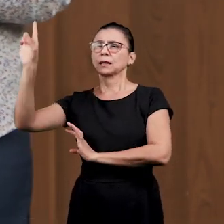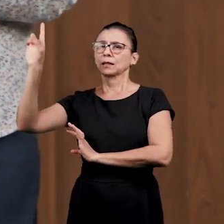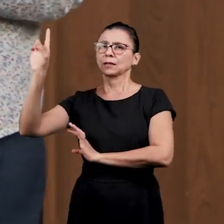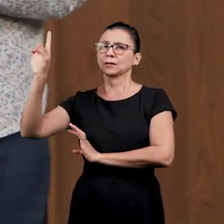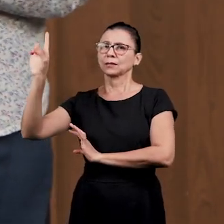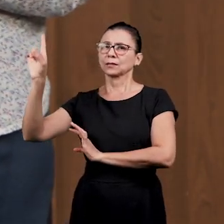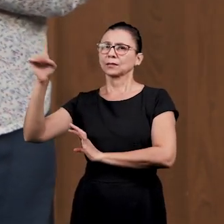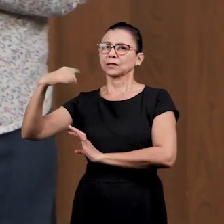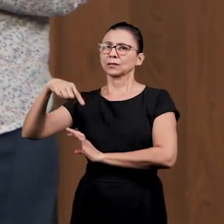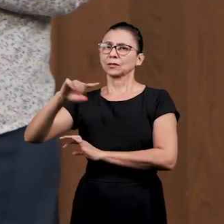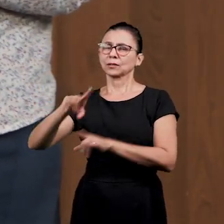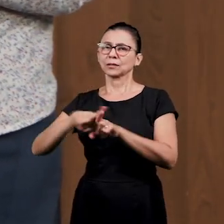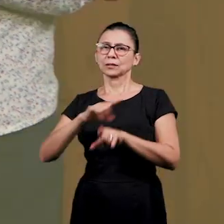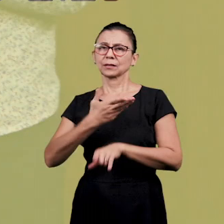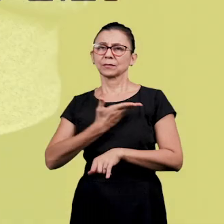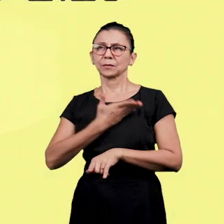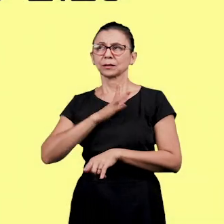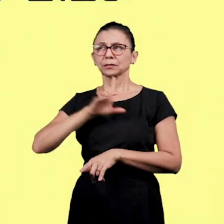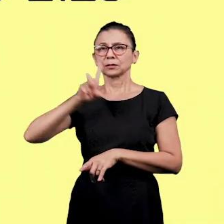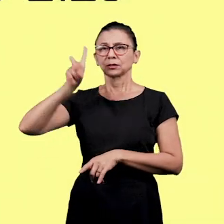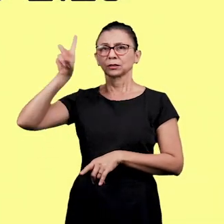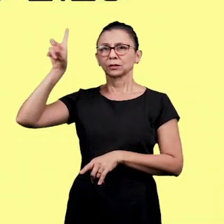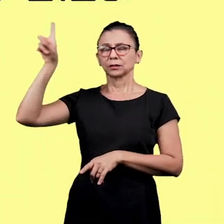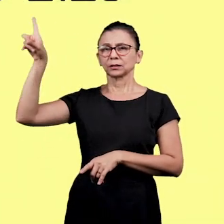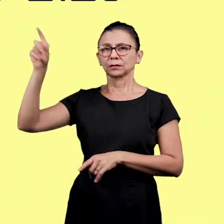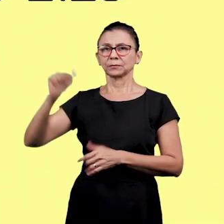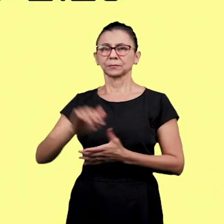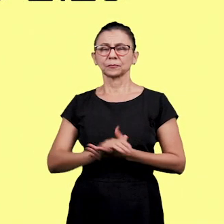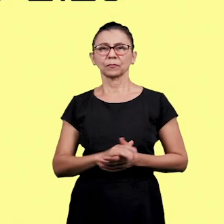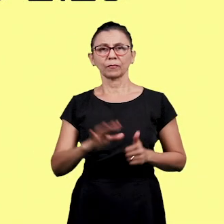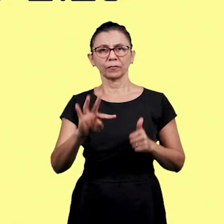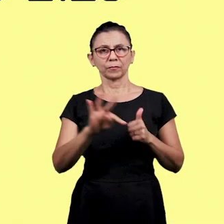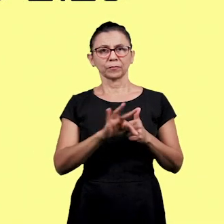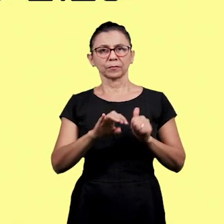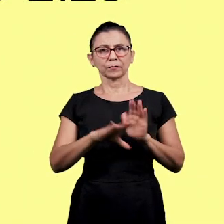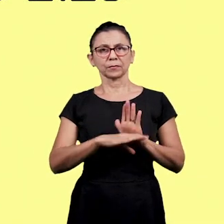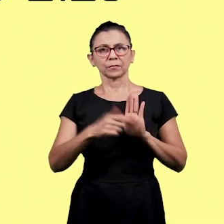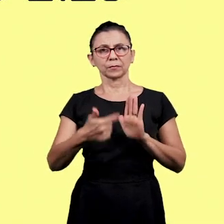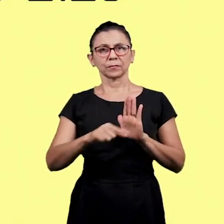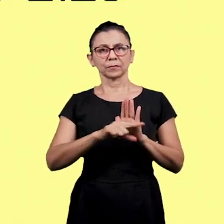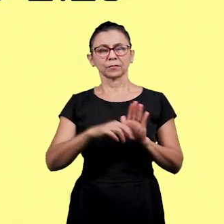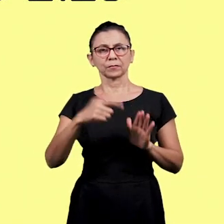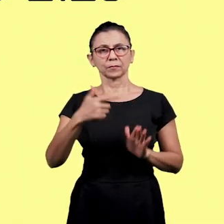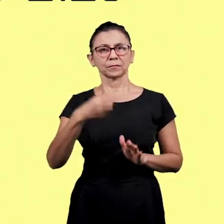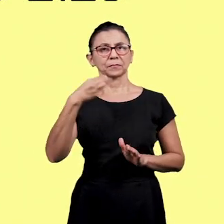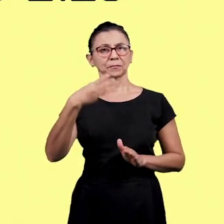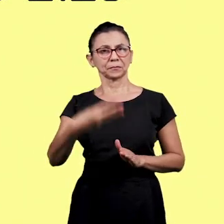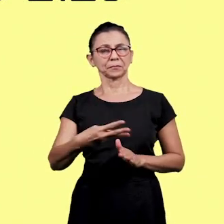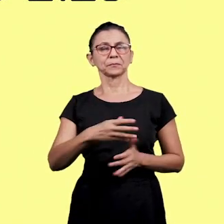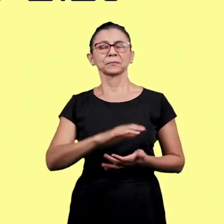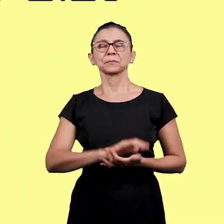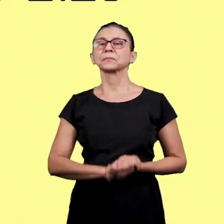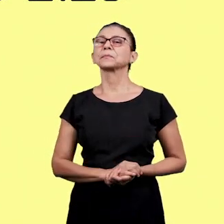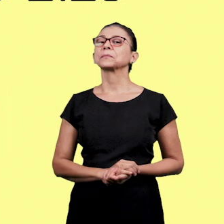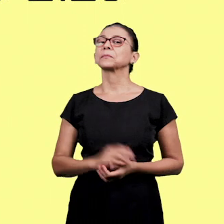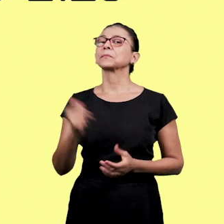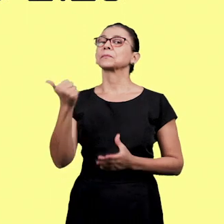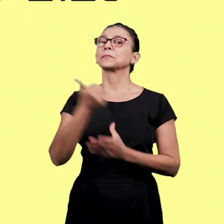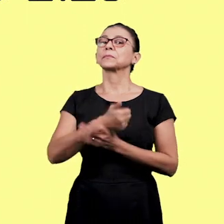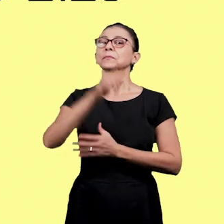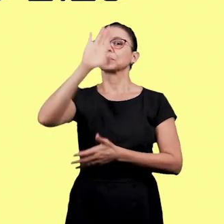passamos a ser amigos de Deus. Em Tiago 2:23 está escrito: "E